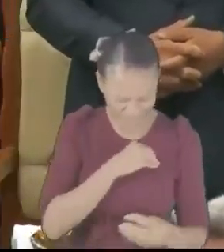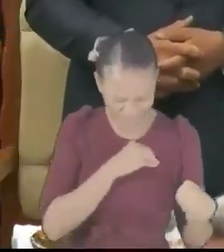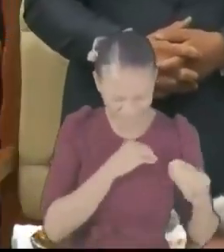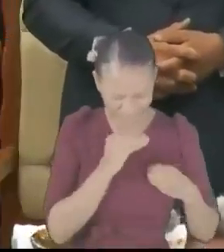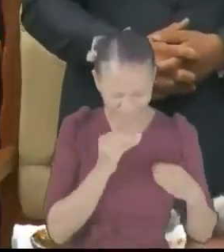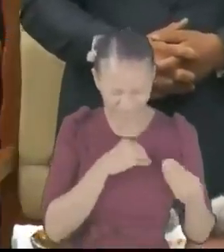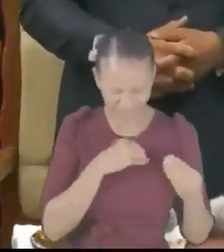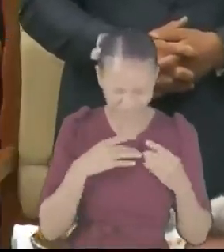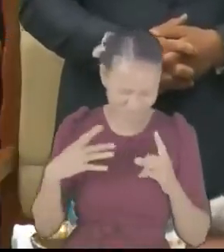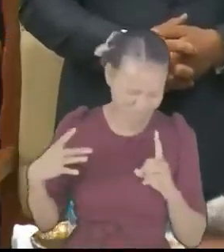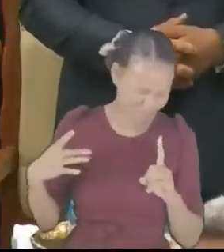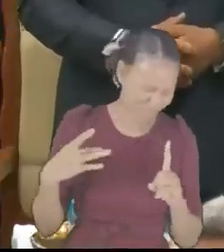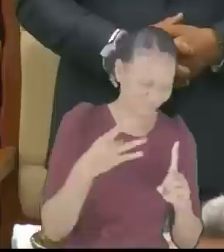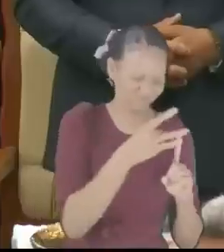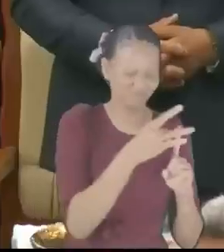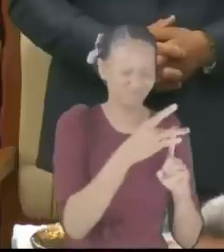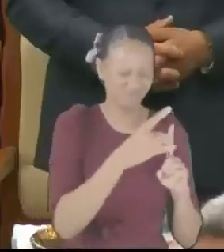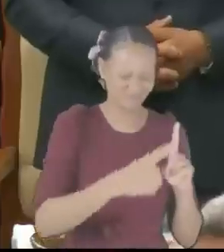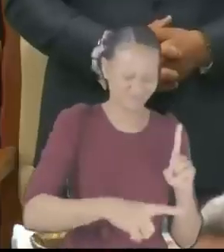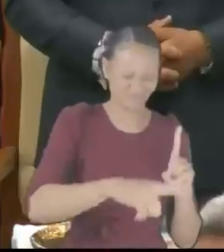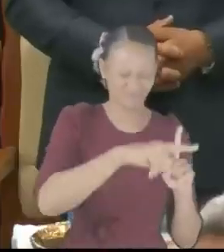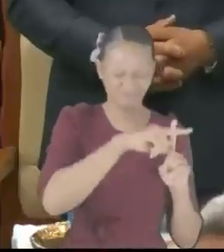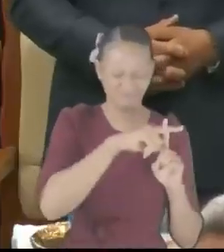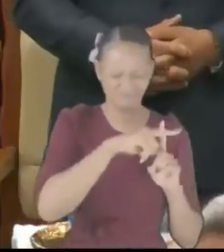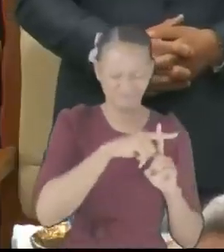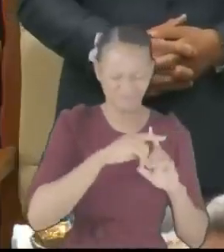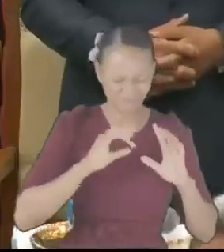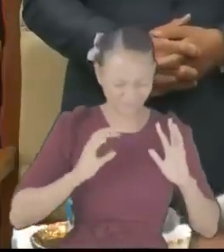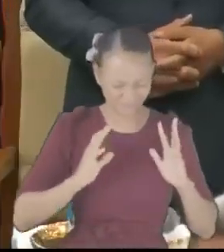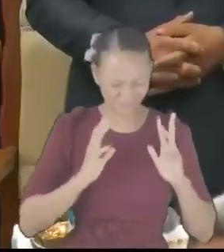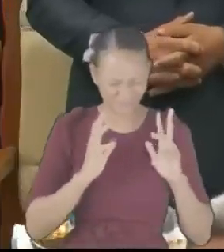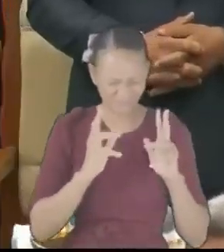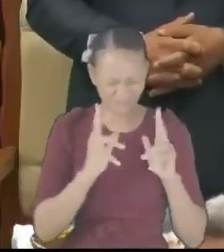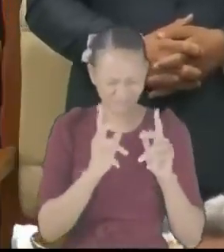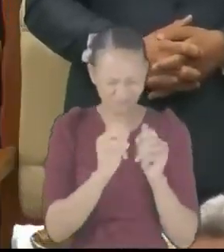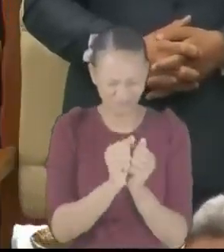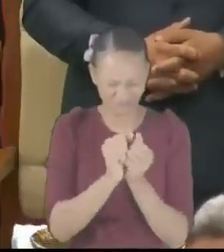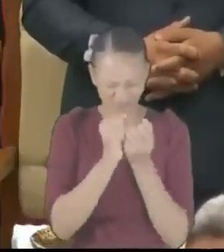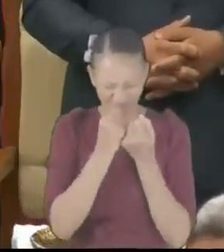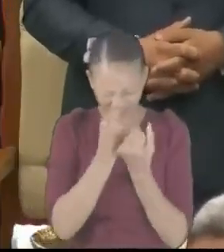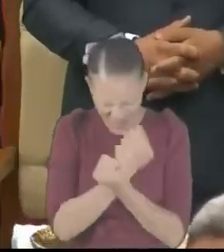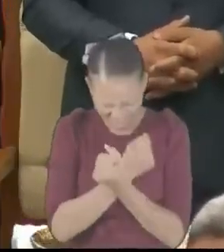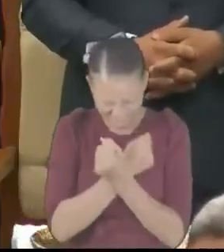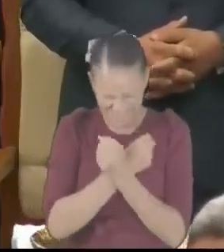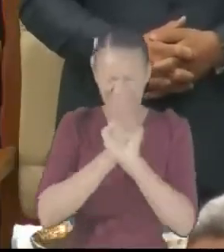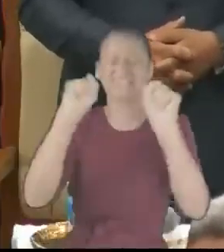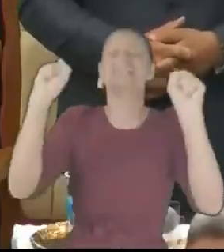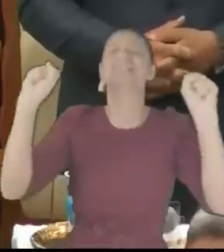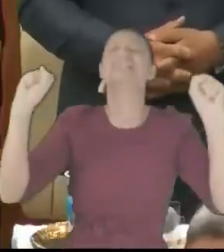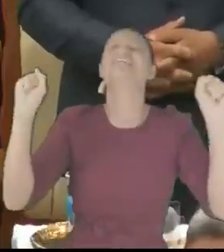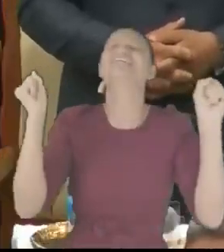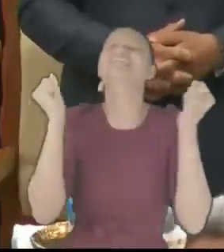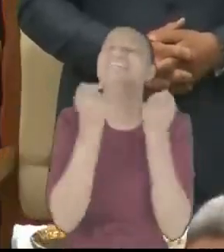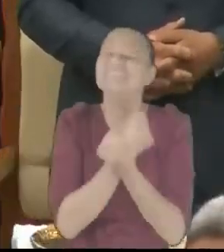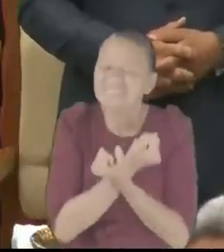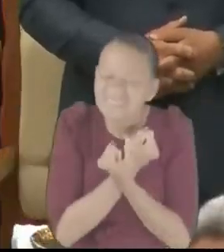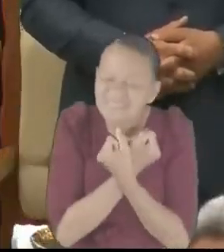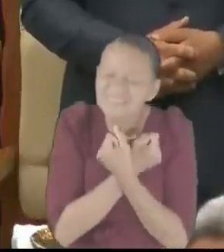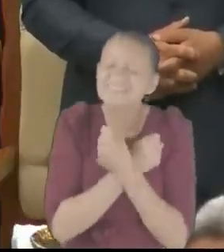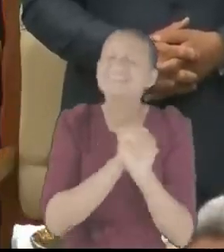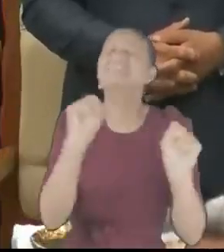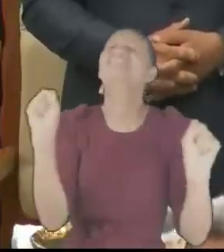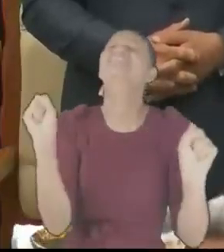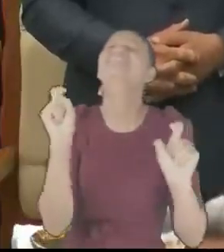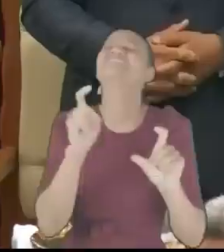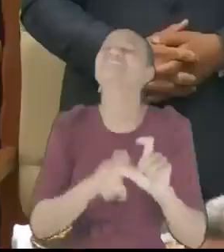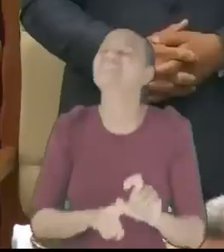foram cravados na cruz. E agora nós estamos livres dessa dívida. Oh,